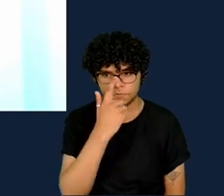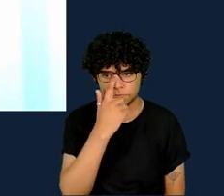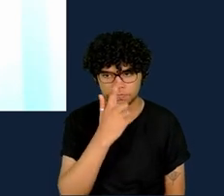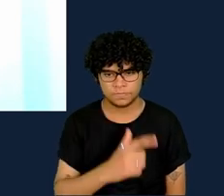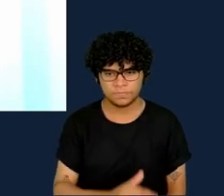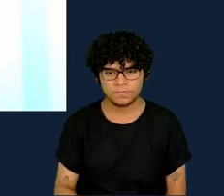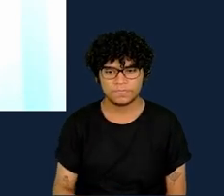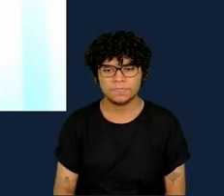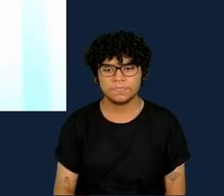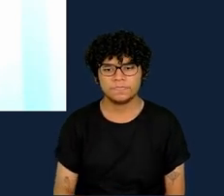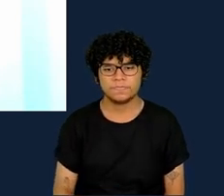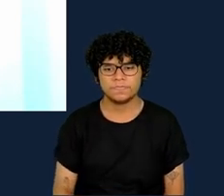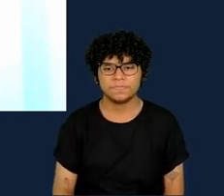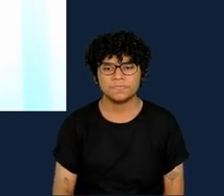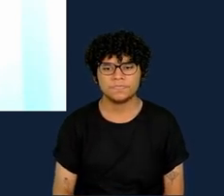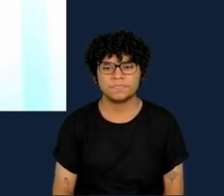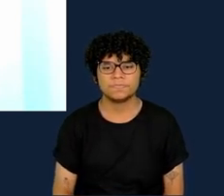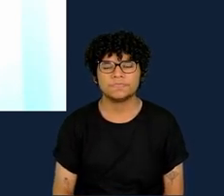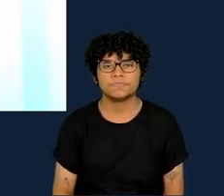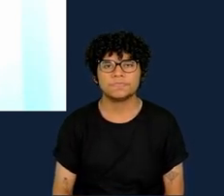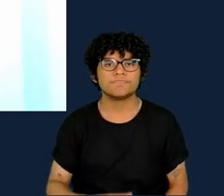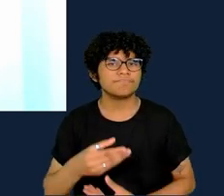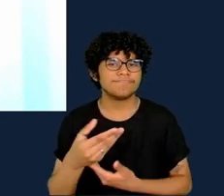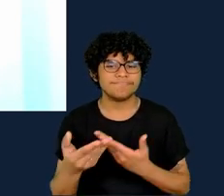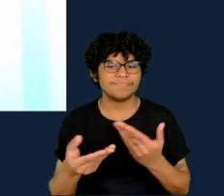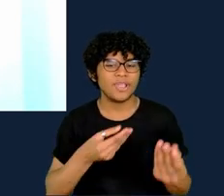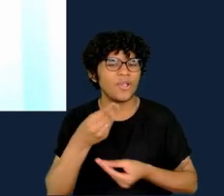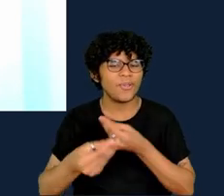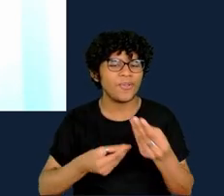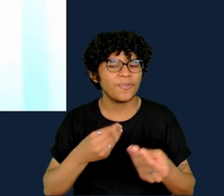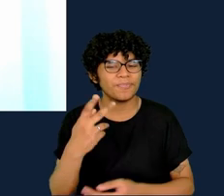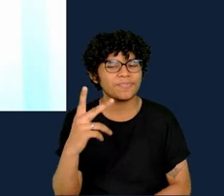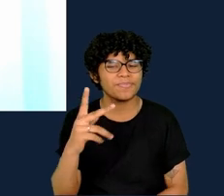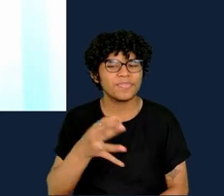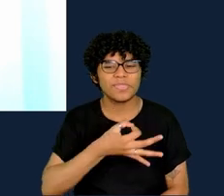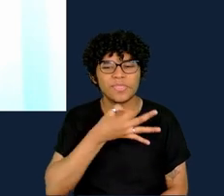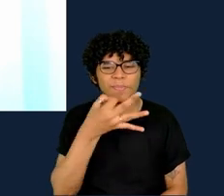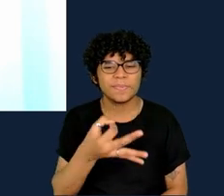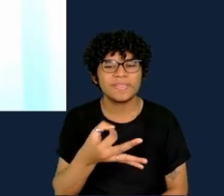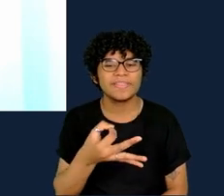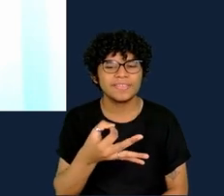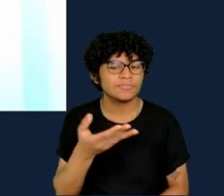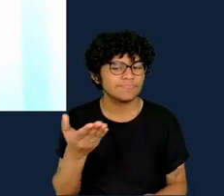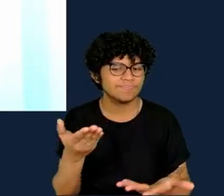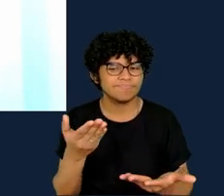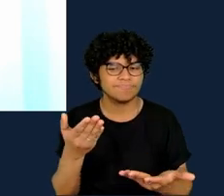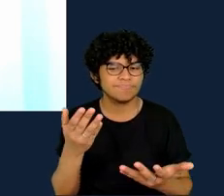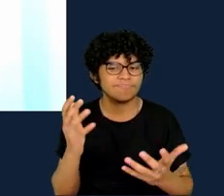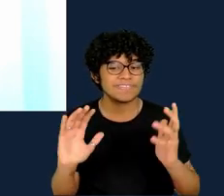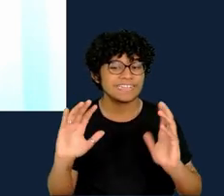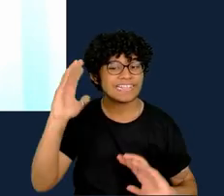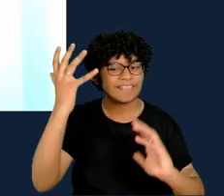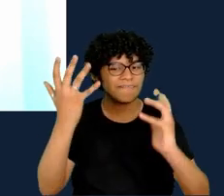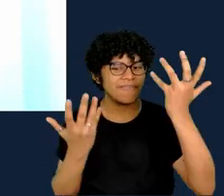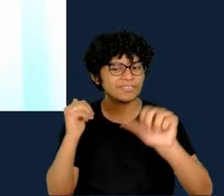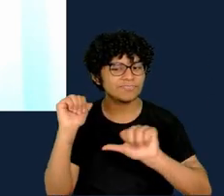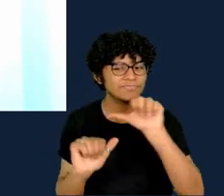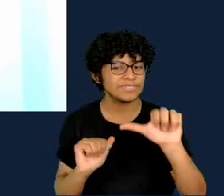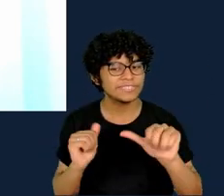Conta para a gente um pouquinho como você vê a linguagem que representa esse problema da mudança climática atualmente.